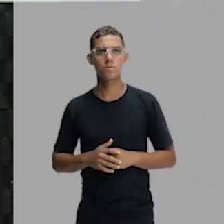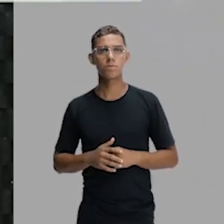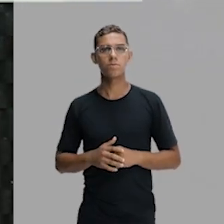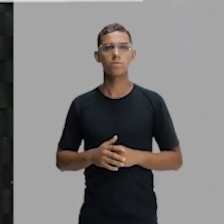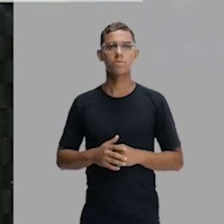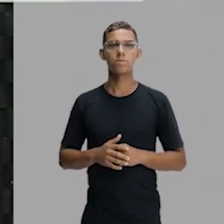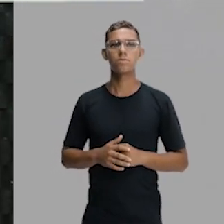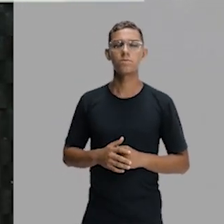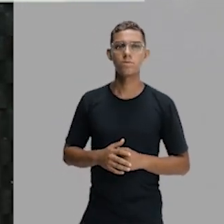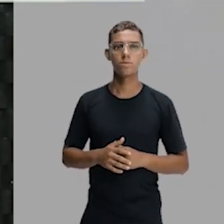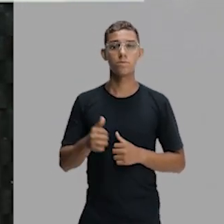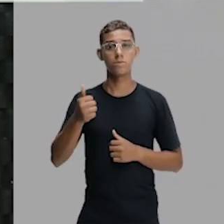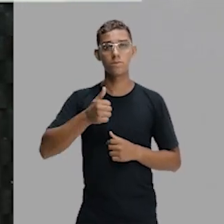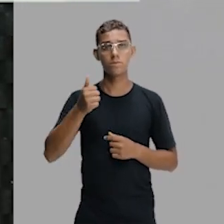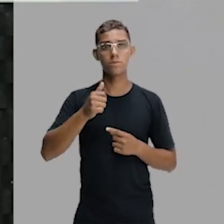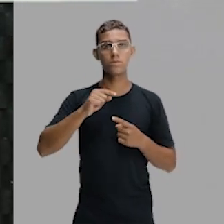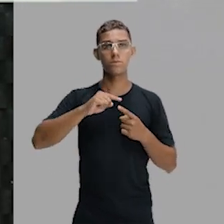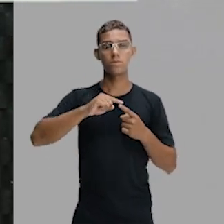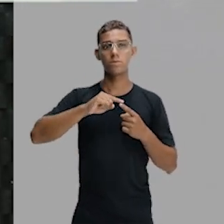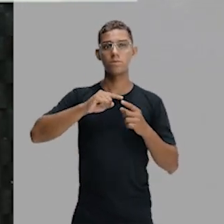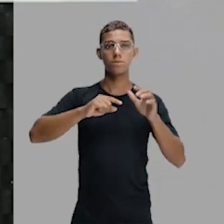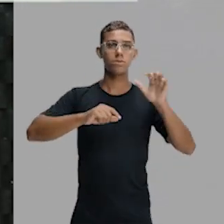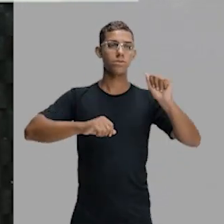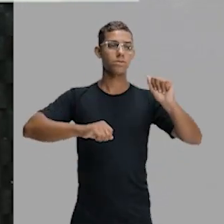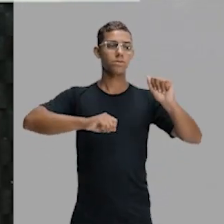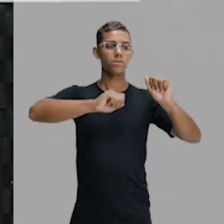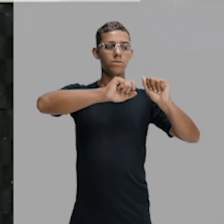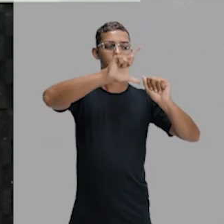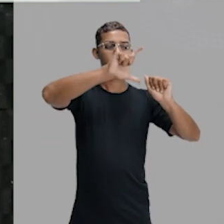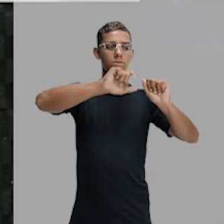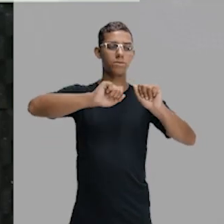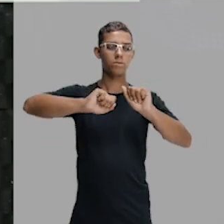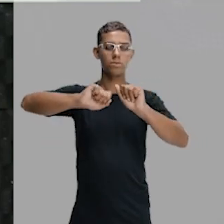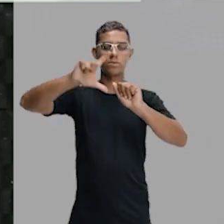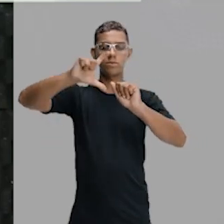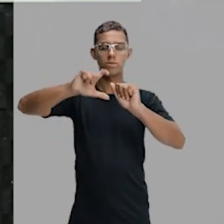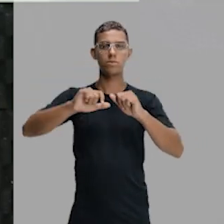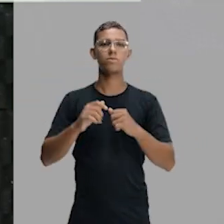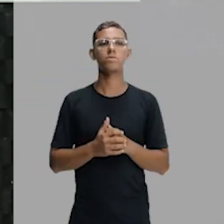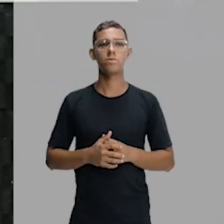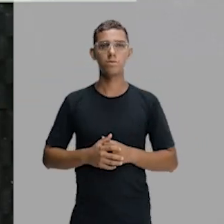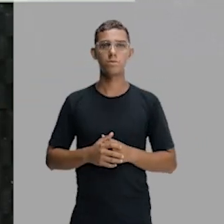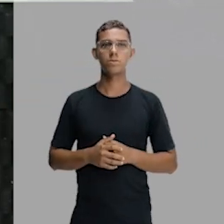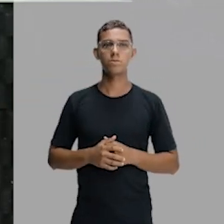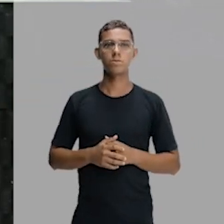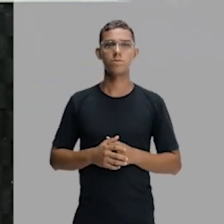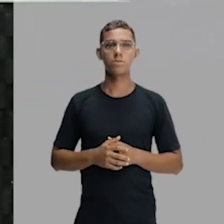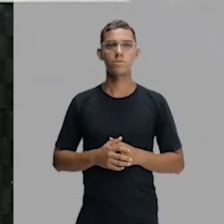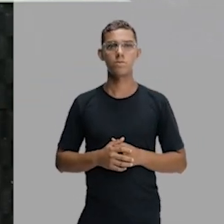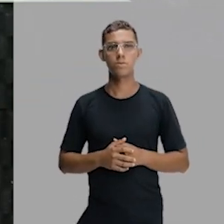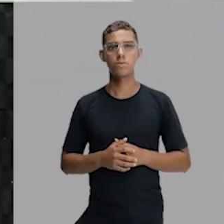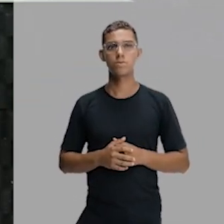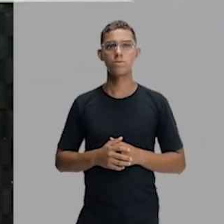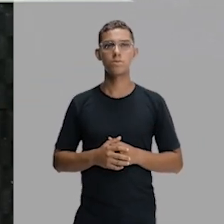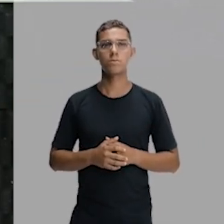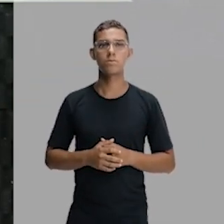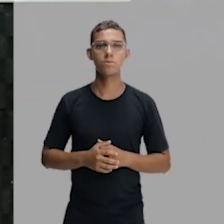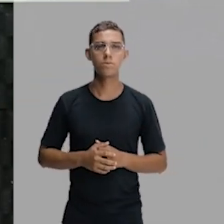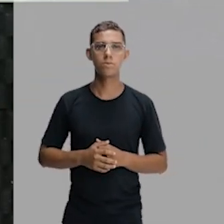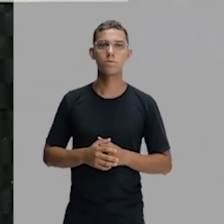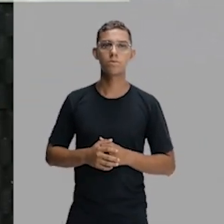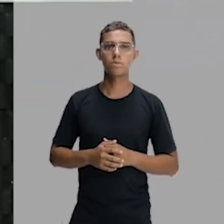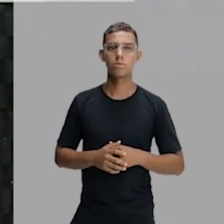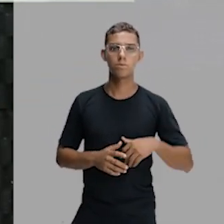vou pegar esse primeiro Azão, junto com esse primeiro Azão, vai dar qual genótipo?